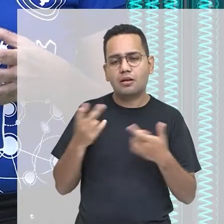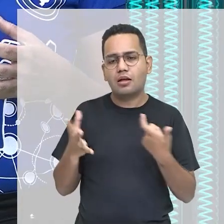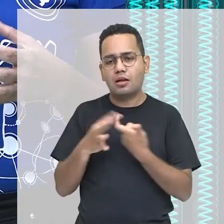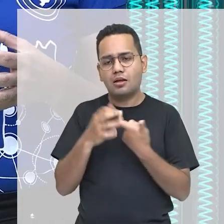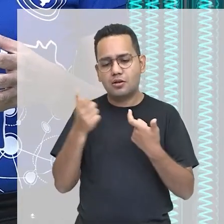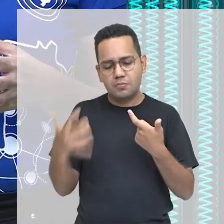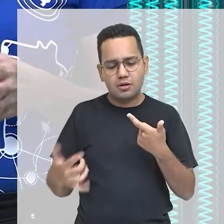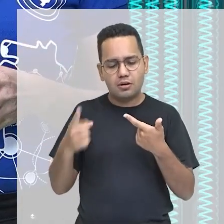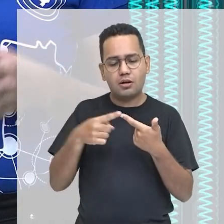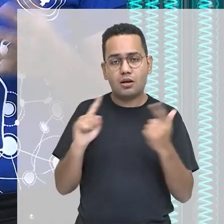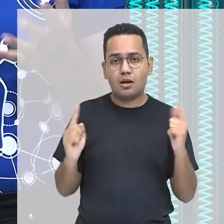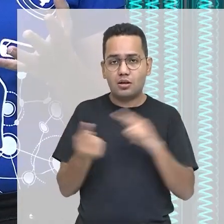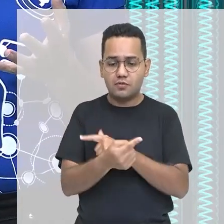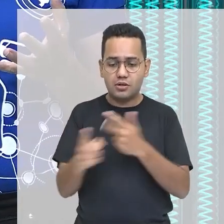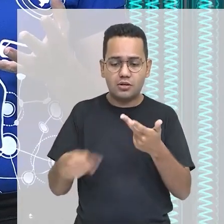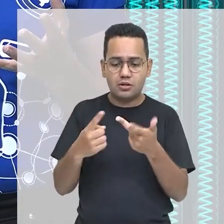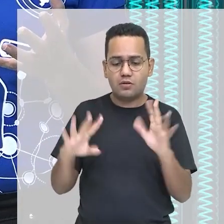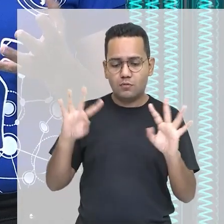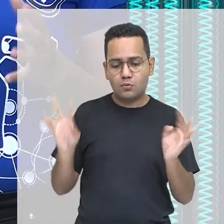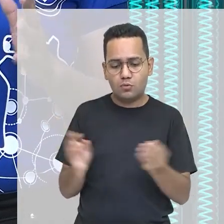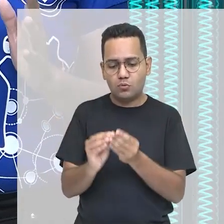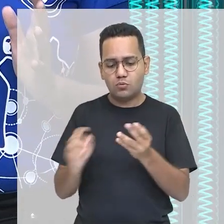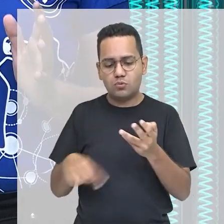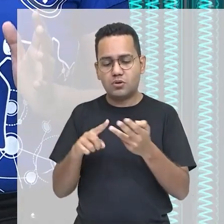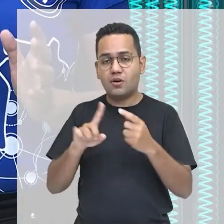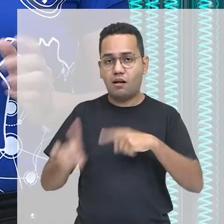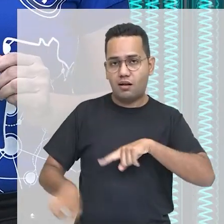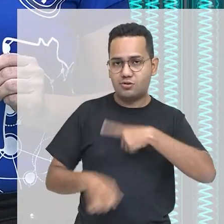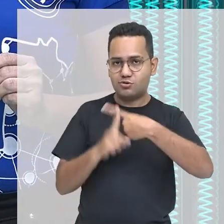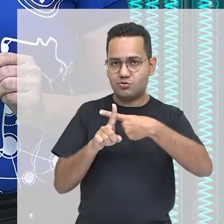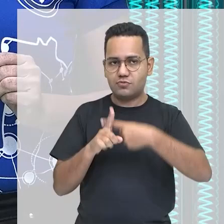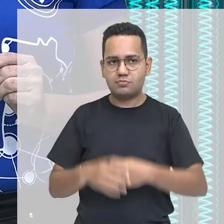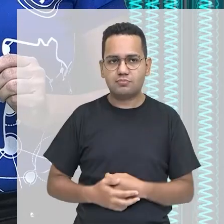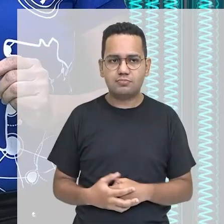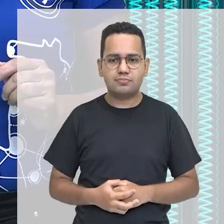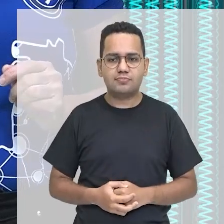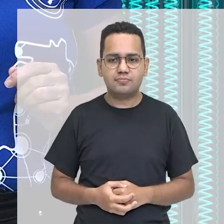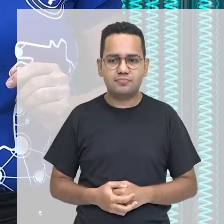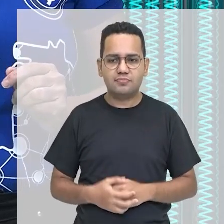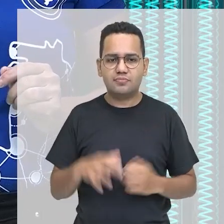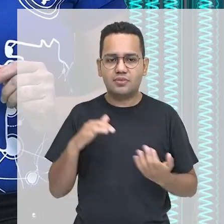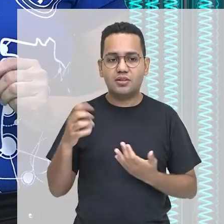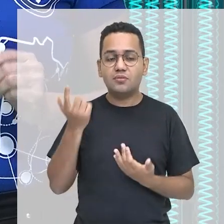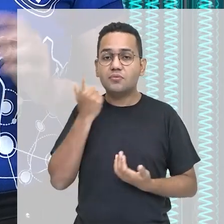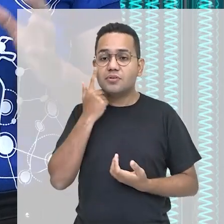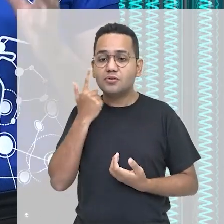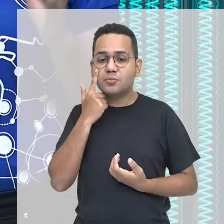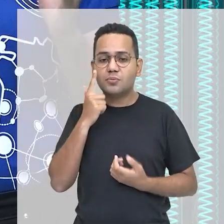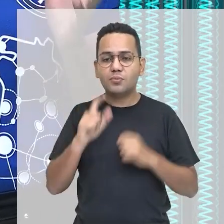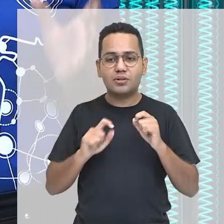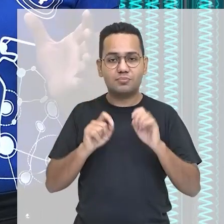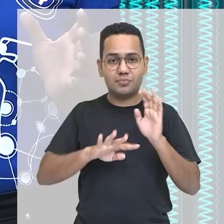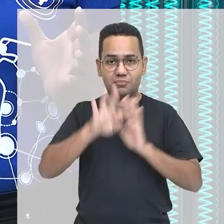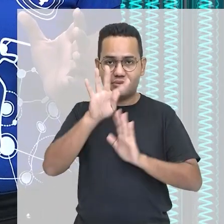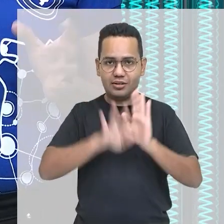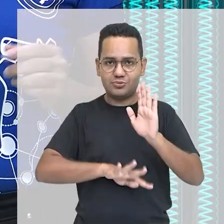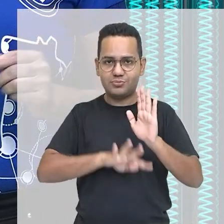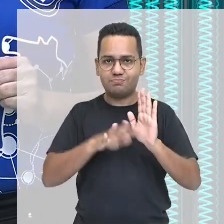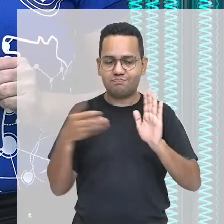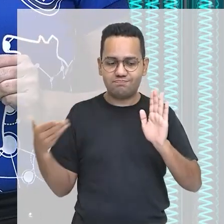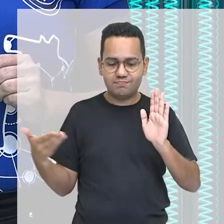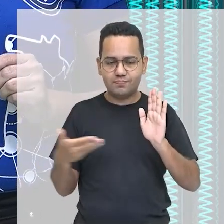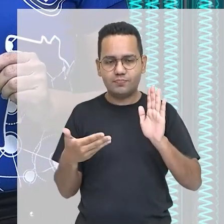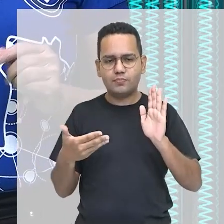Adversativas, conclusivas, aditivas. Então, agora eu quero que vocês treinem os olhos de vocês novamente com um